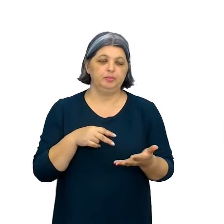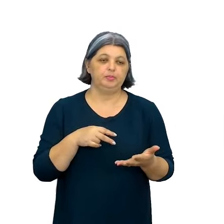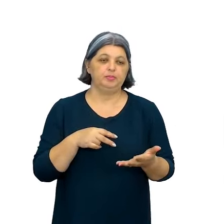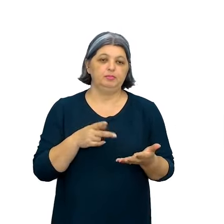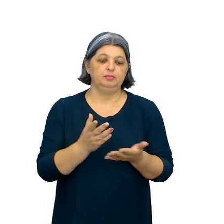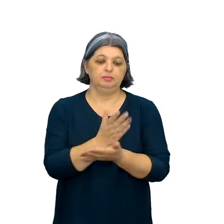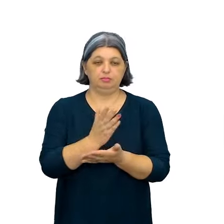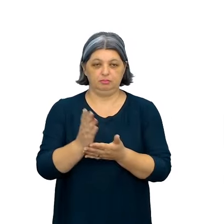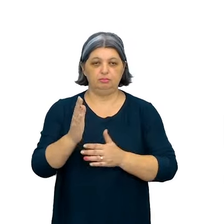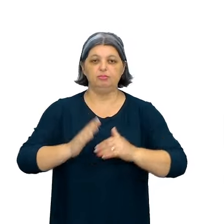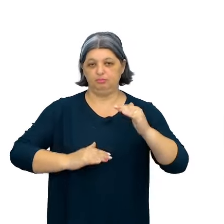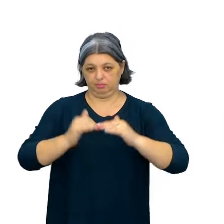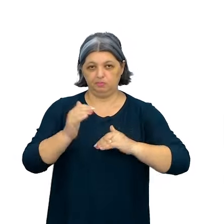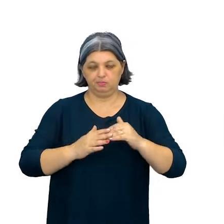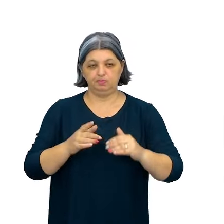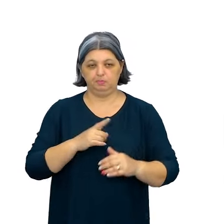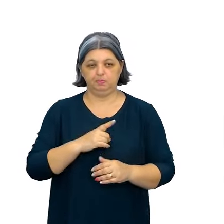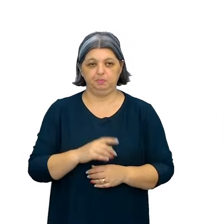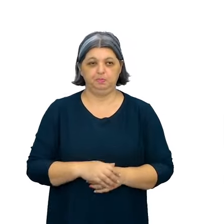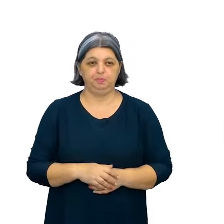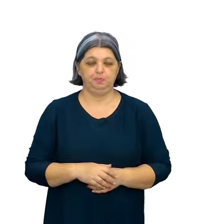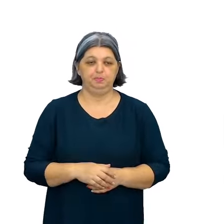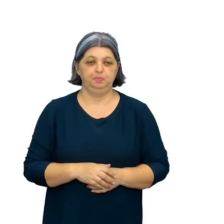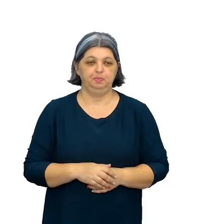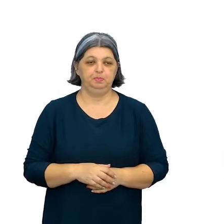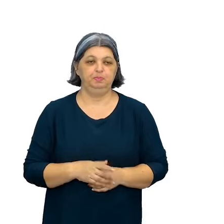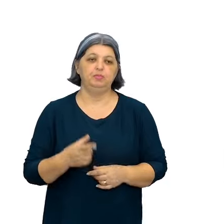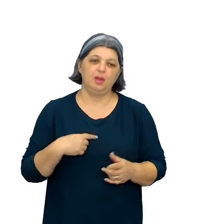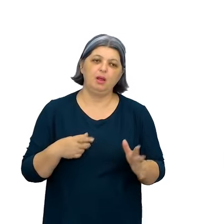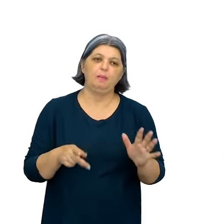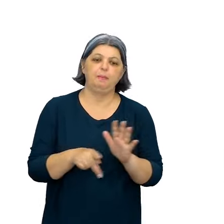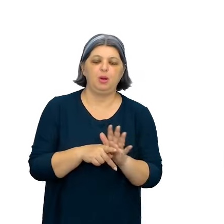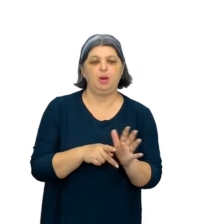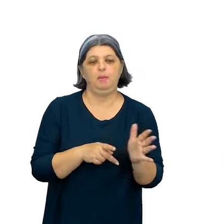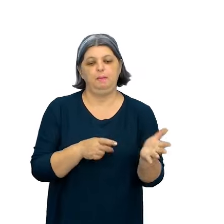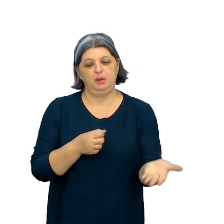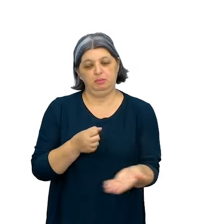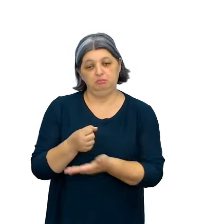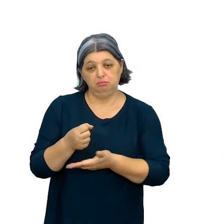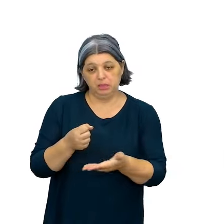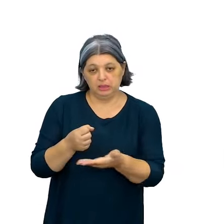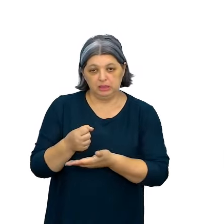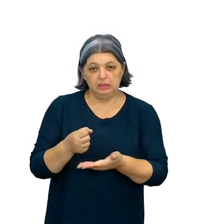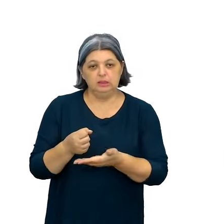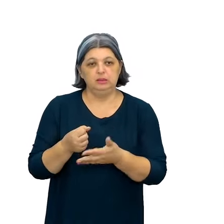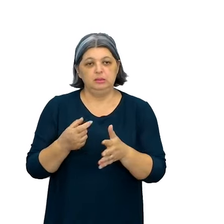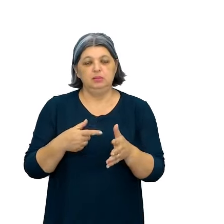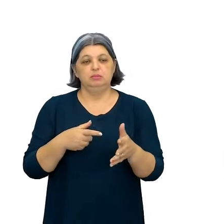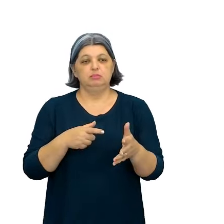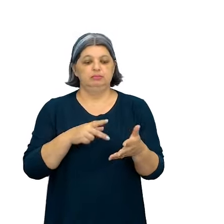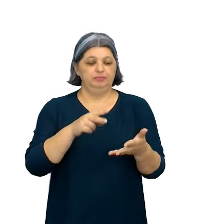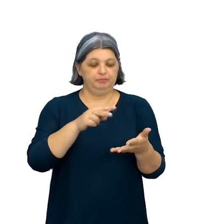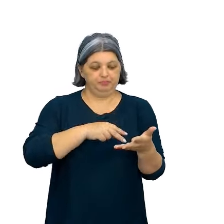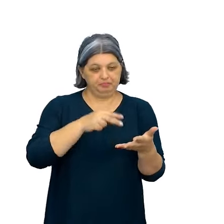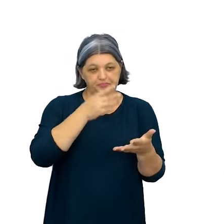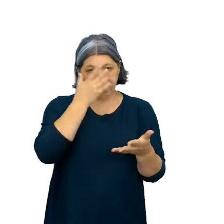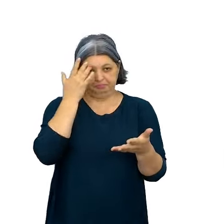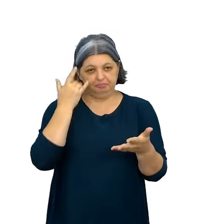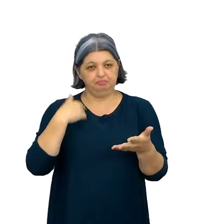algumas habilidades aí, né? É um nível mais básico, e nele o leitor pode compreender